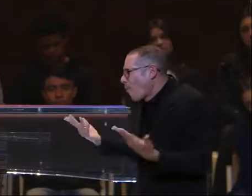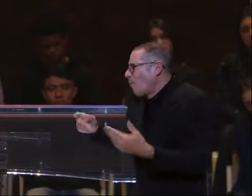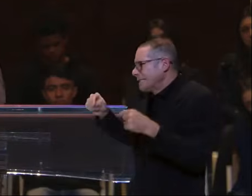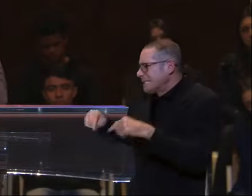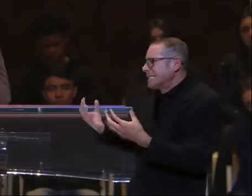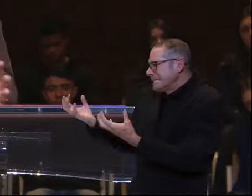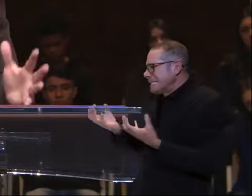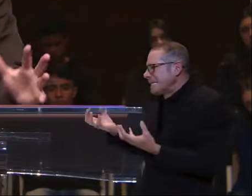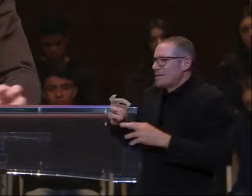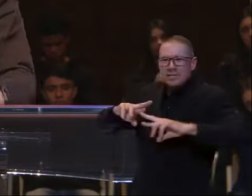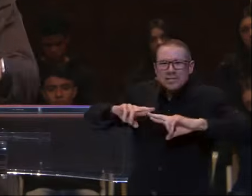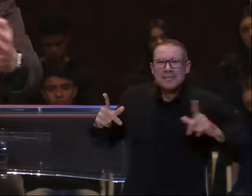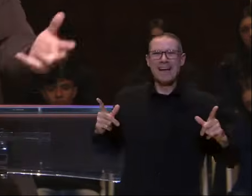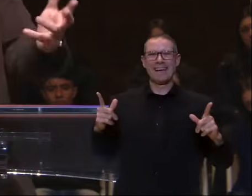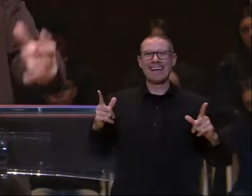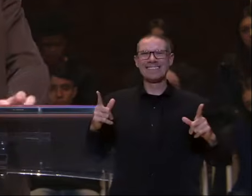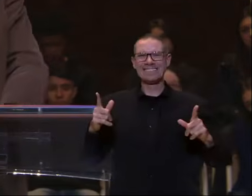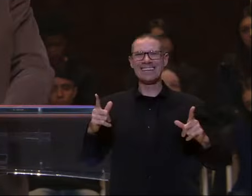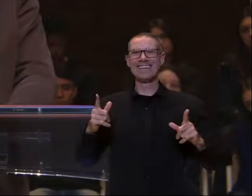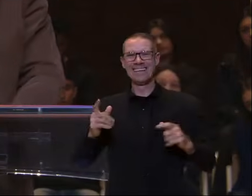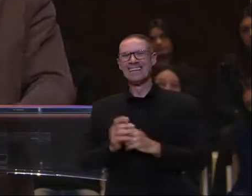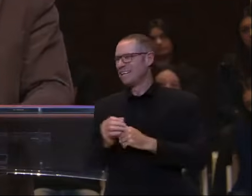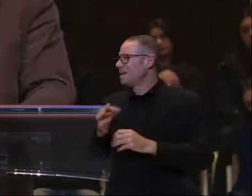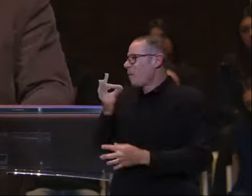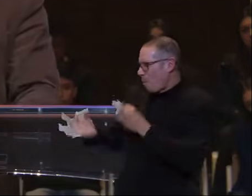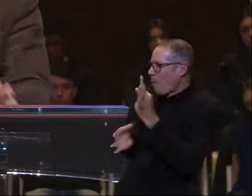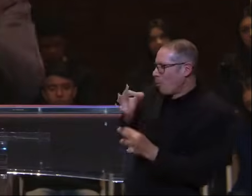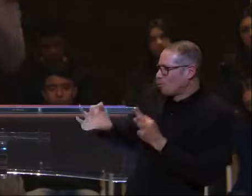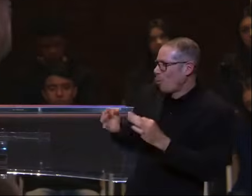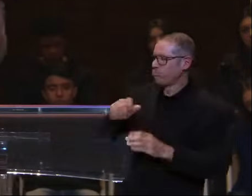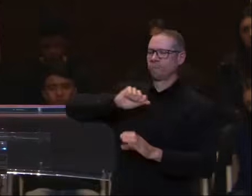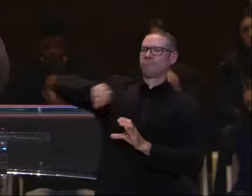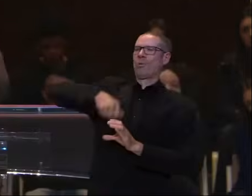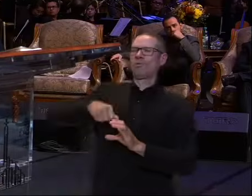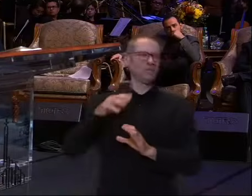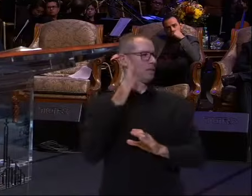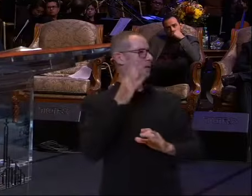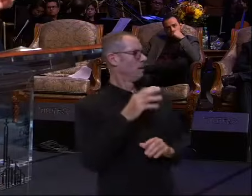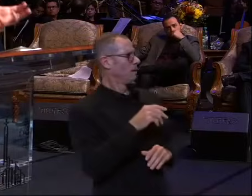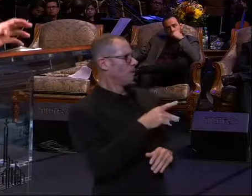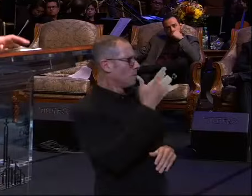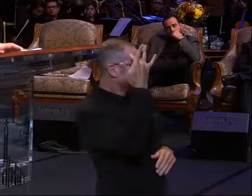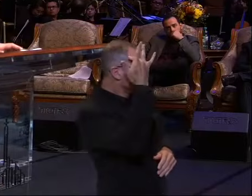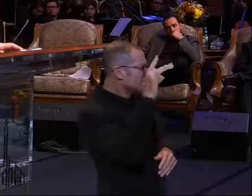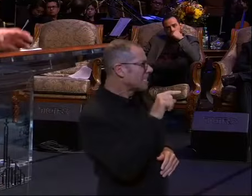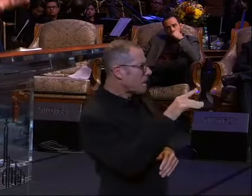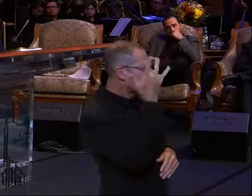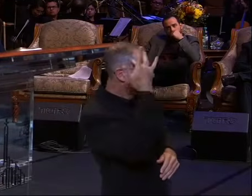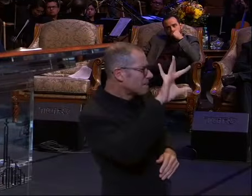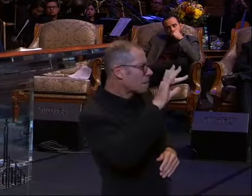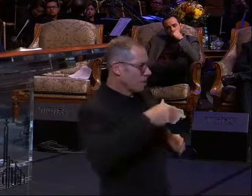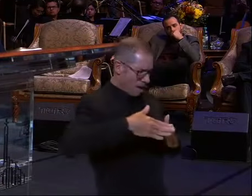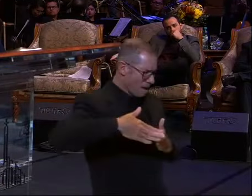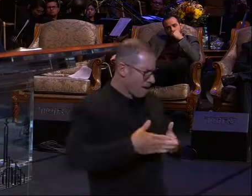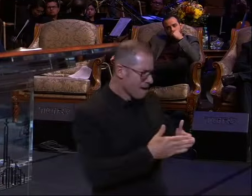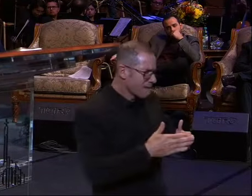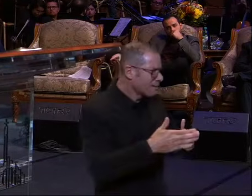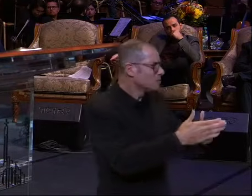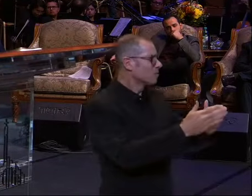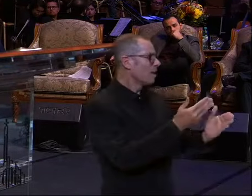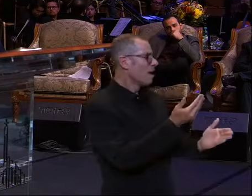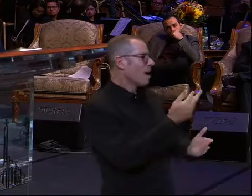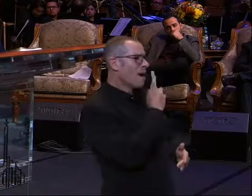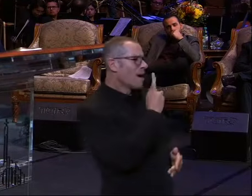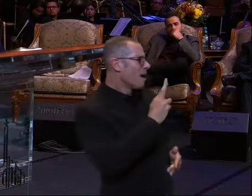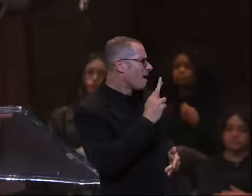aqui diferente. Contou o caso dele, e o cozinheiro vira para ele e falou: mas você não sabia? O cruzeiro, as